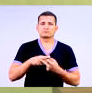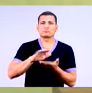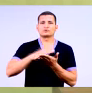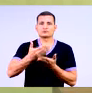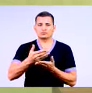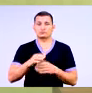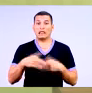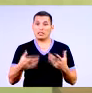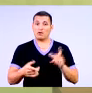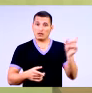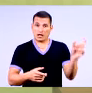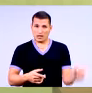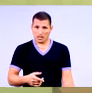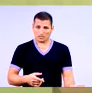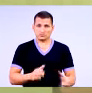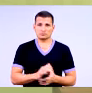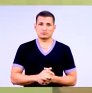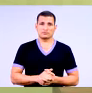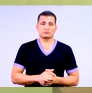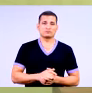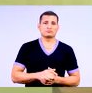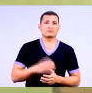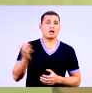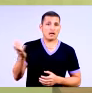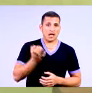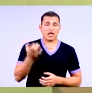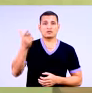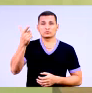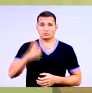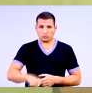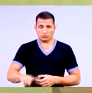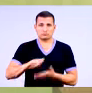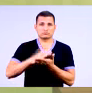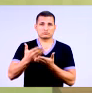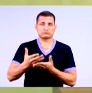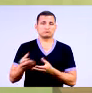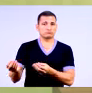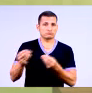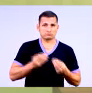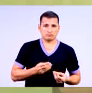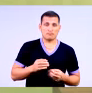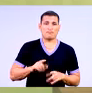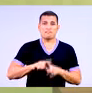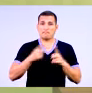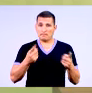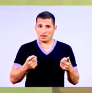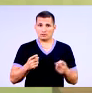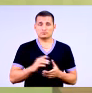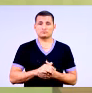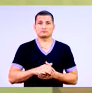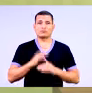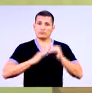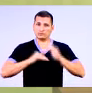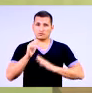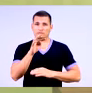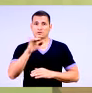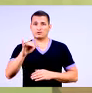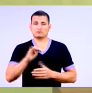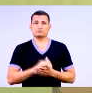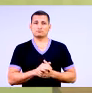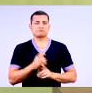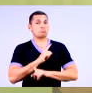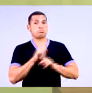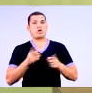Então o cliente requer o objeto de volta, mas o TI, né, o profissional da tecnologia da informação, se nega a entregar